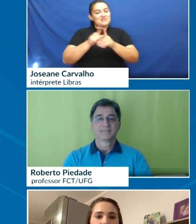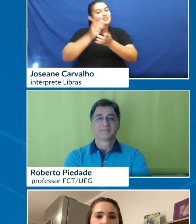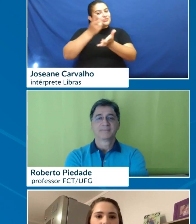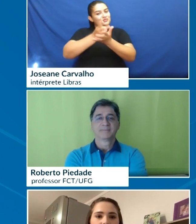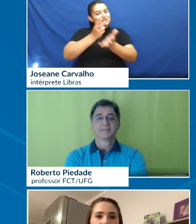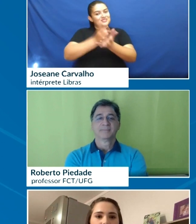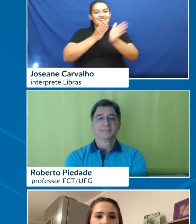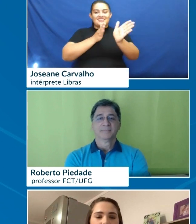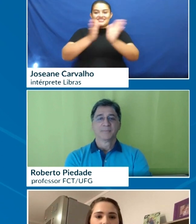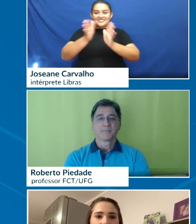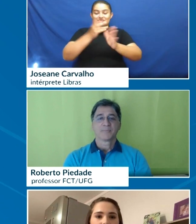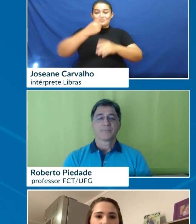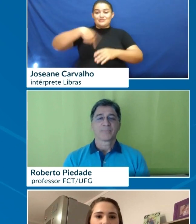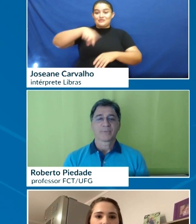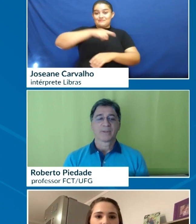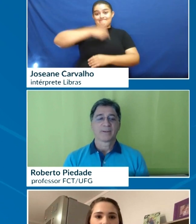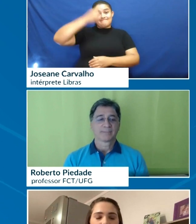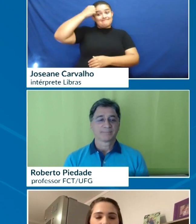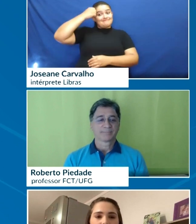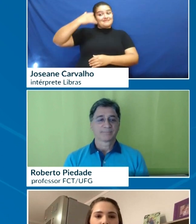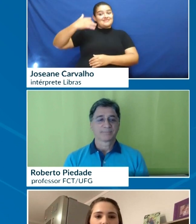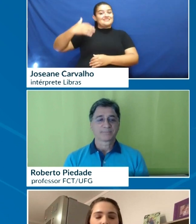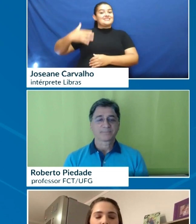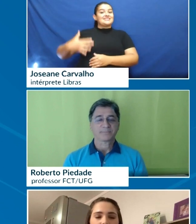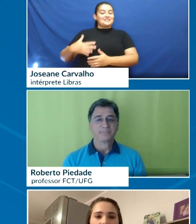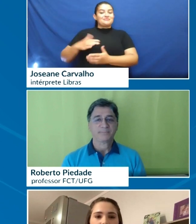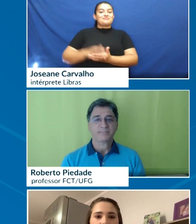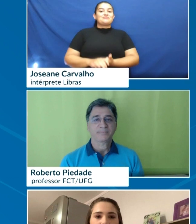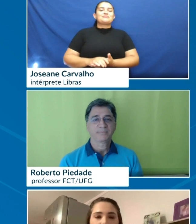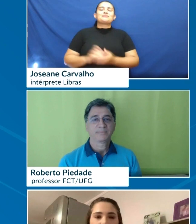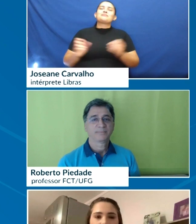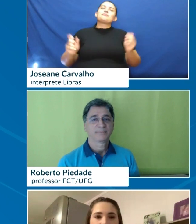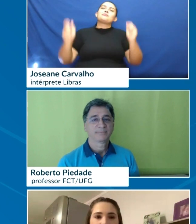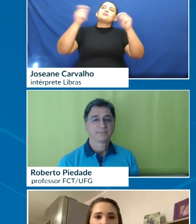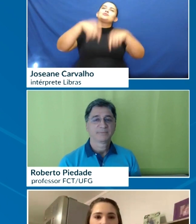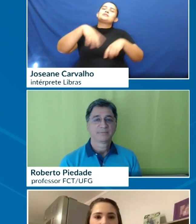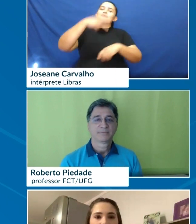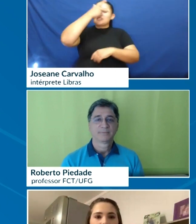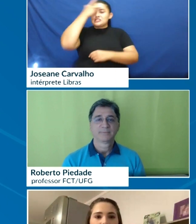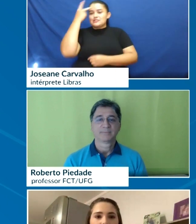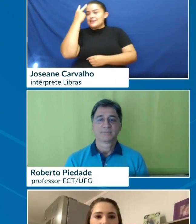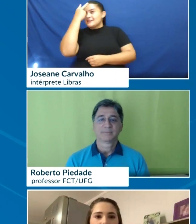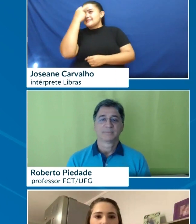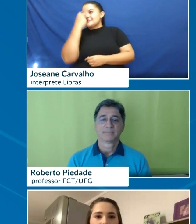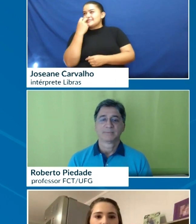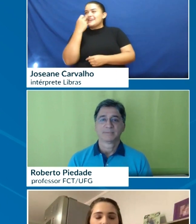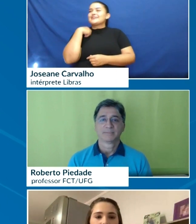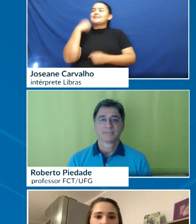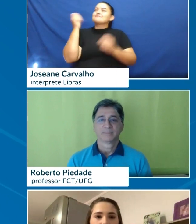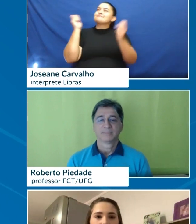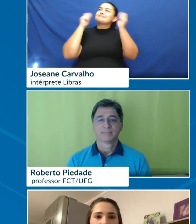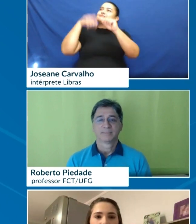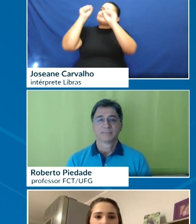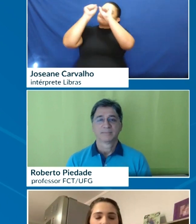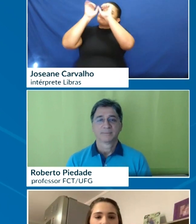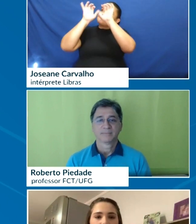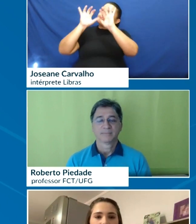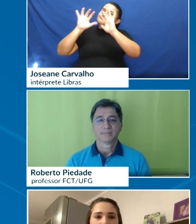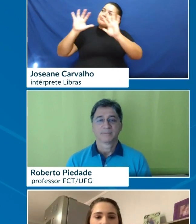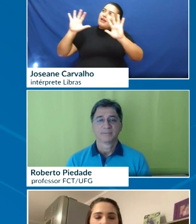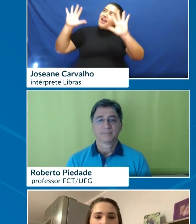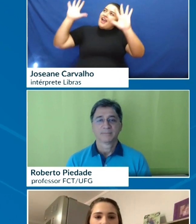acessibilidade, nós estamos fazendo a nossa autodescrição para que os nossos telespectadores com baixa visão ou deficientes